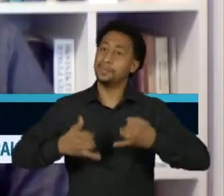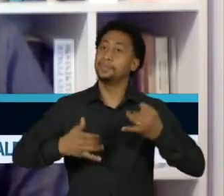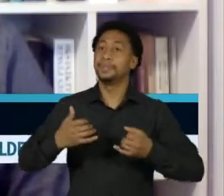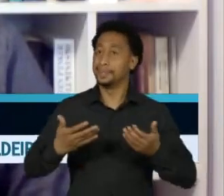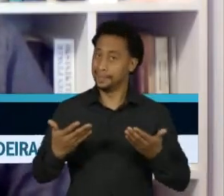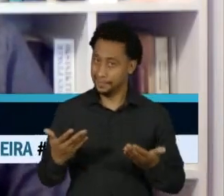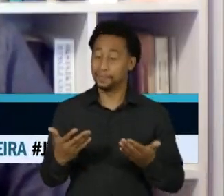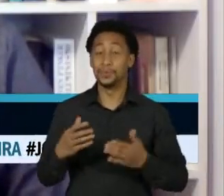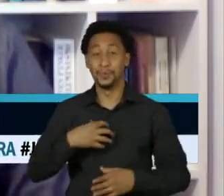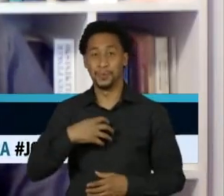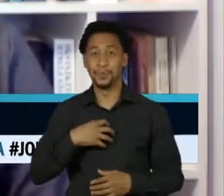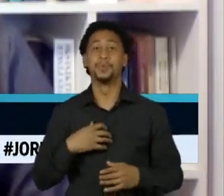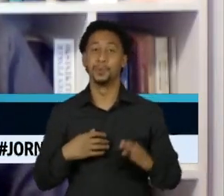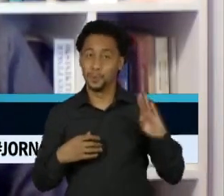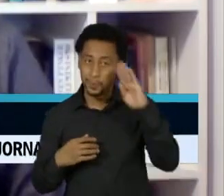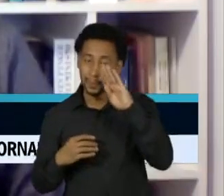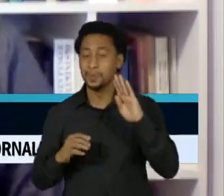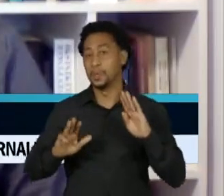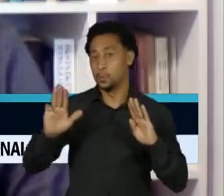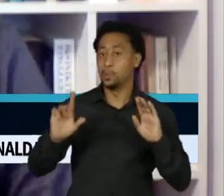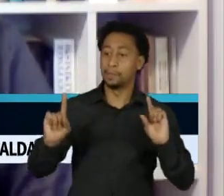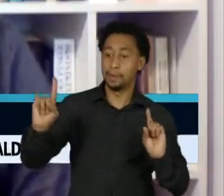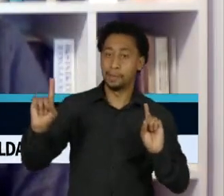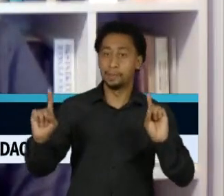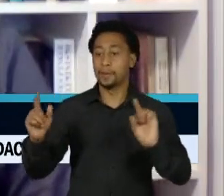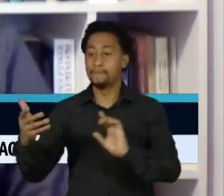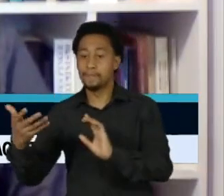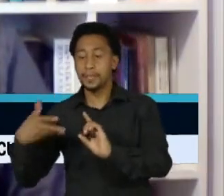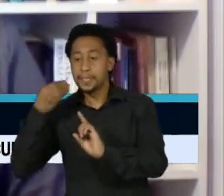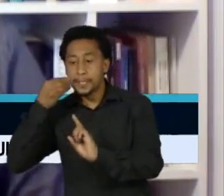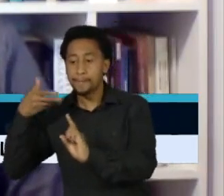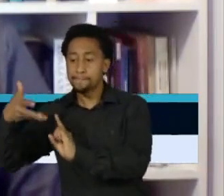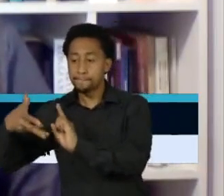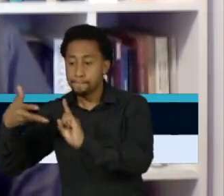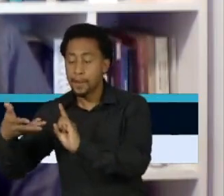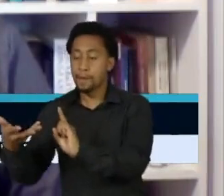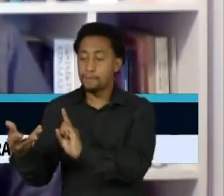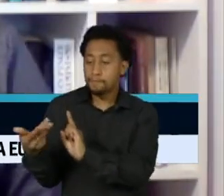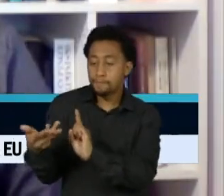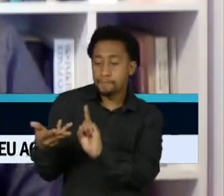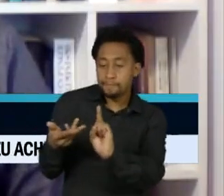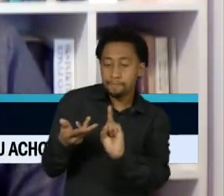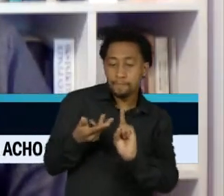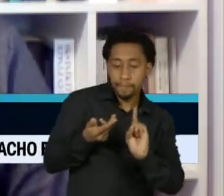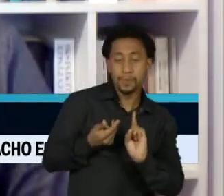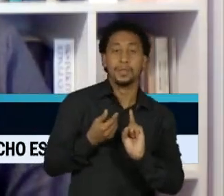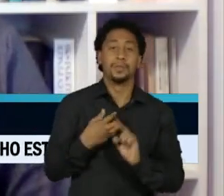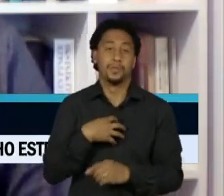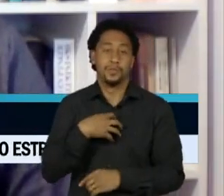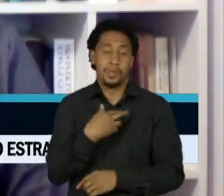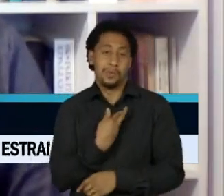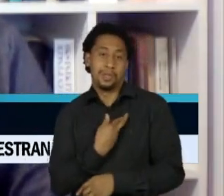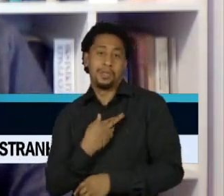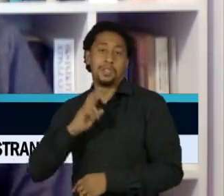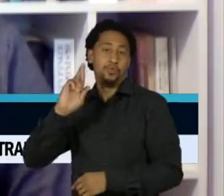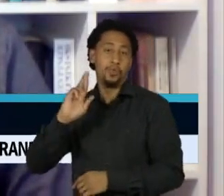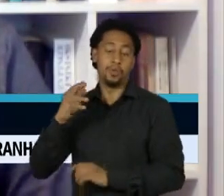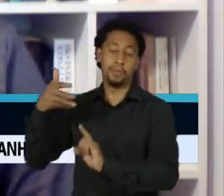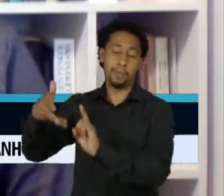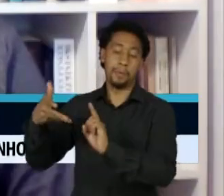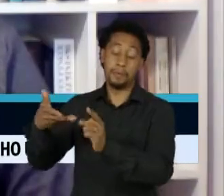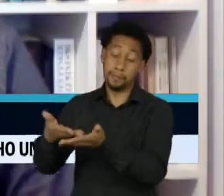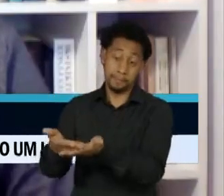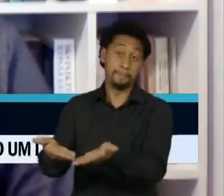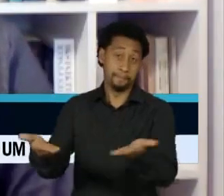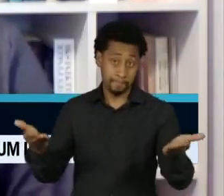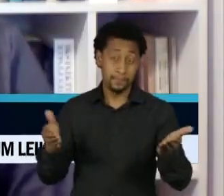conversão, por assim dizer, né, das campanhas à linguagem religiosa e particularmente uma linguagem que falaria a este